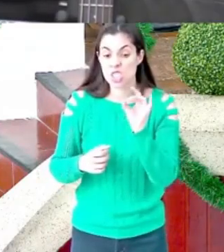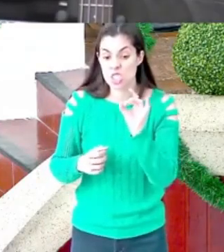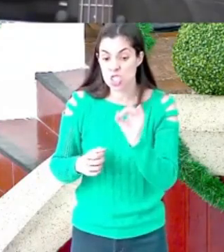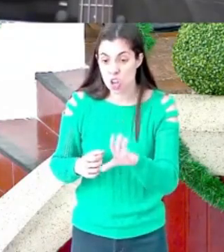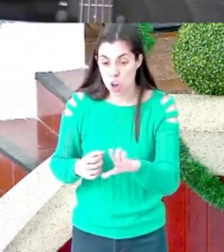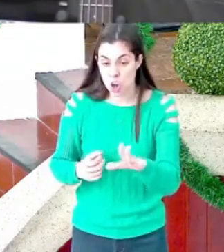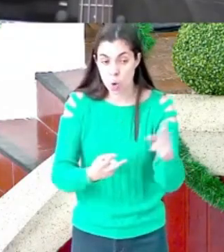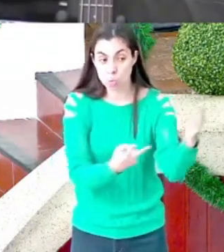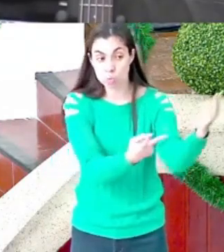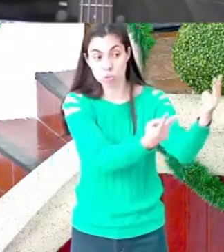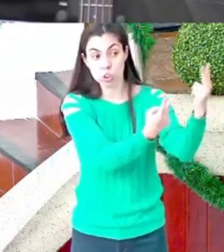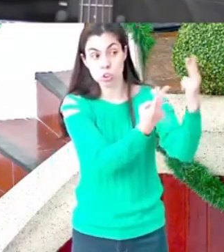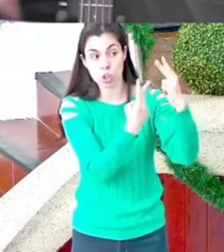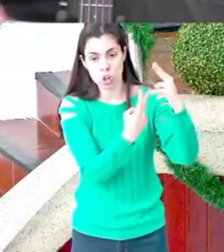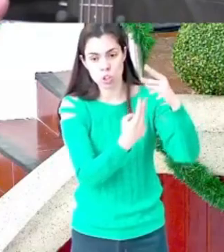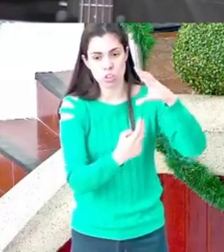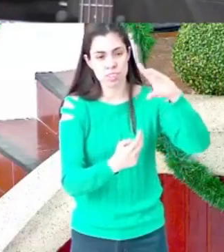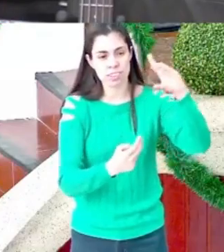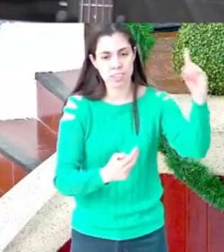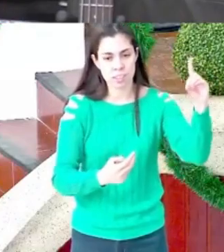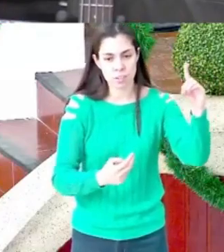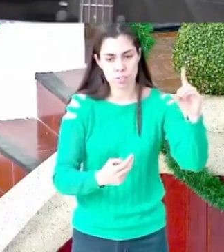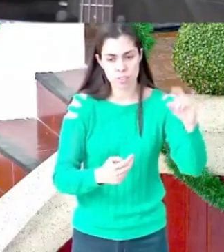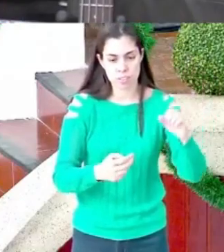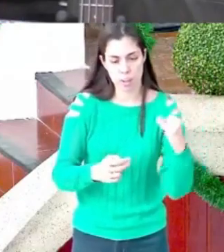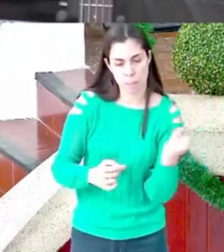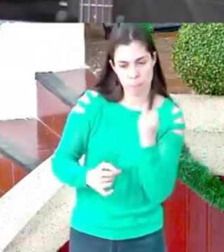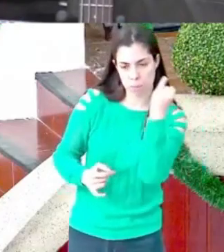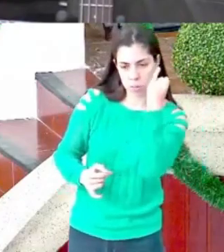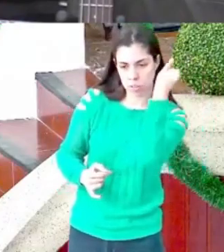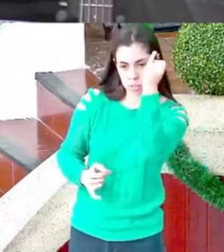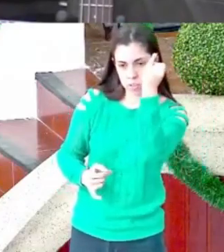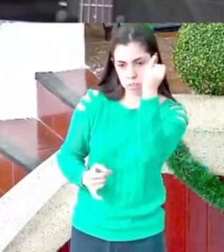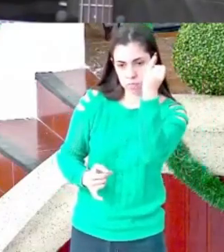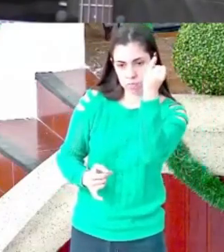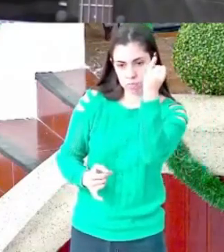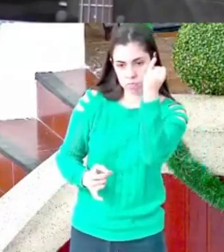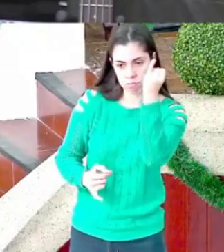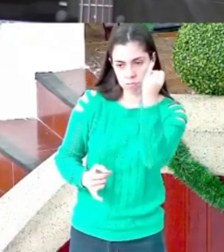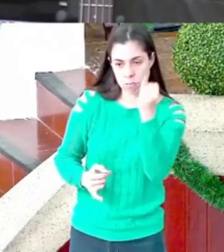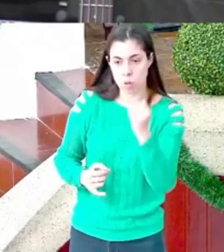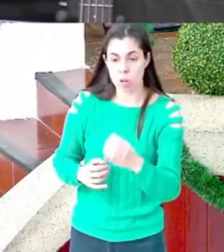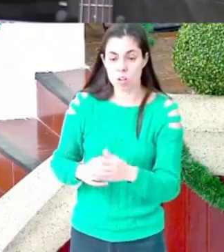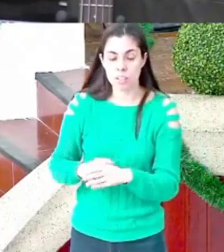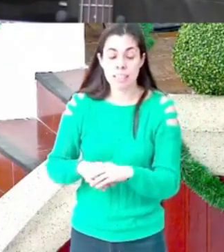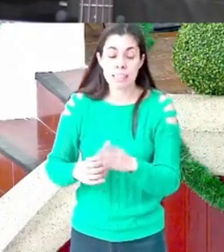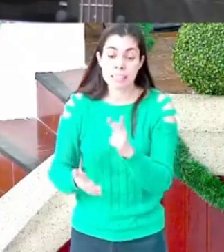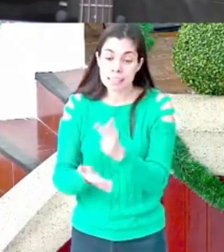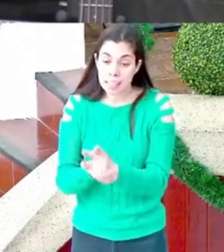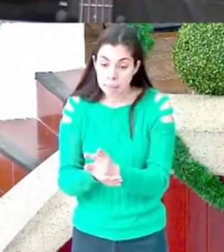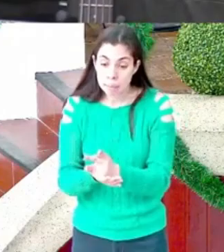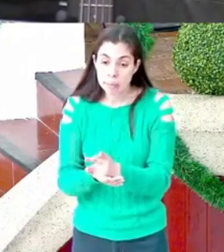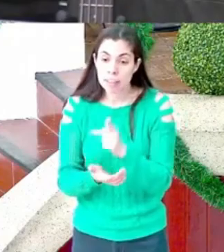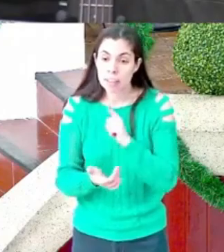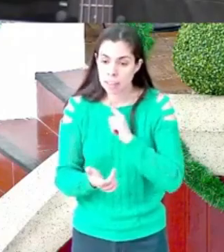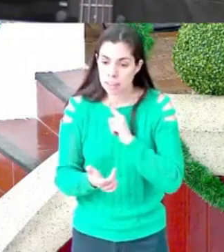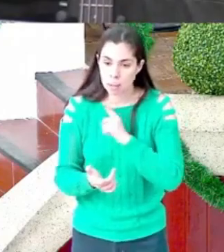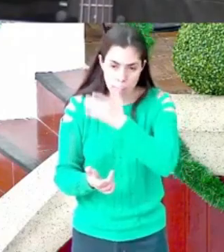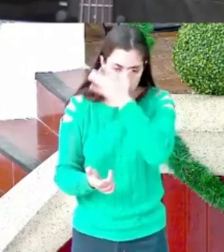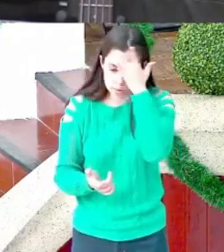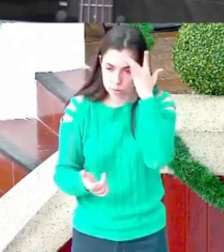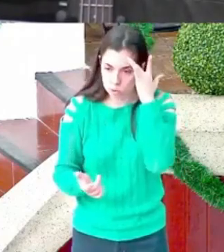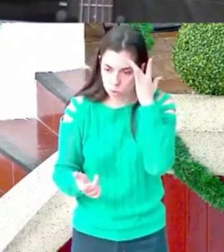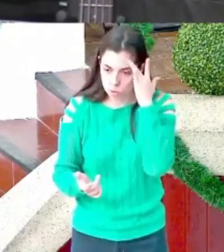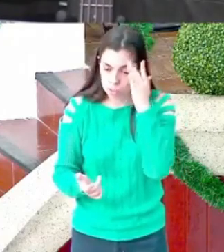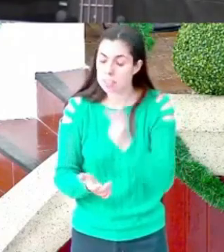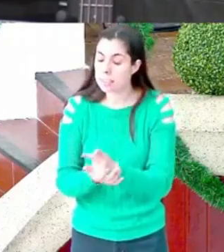vivendo, produzindo boas obras, sempre trazendo ao coração o exame de que eles